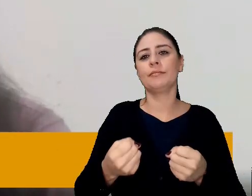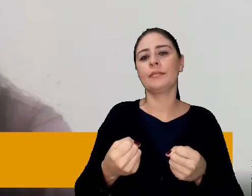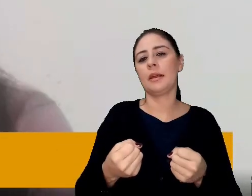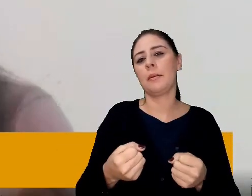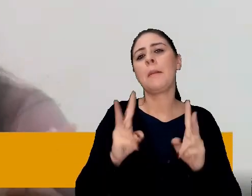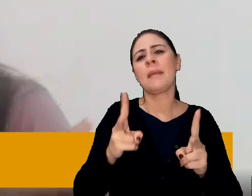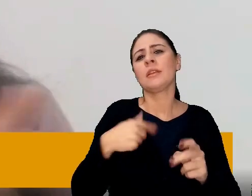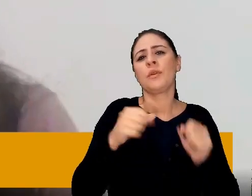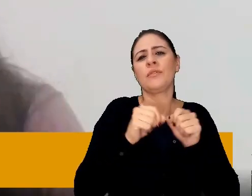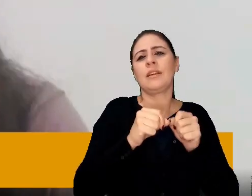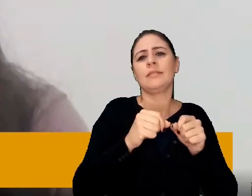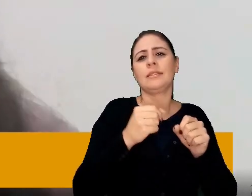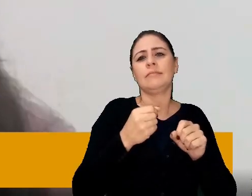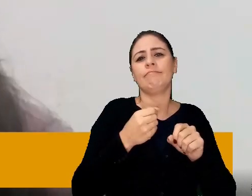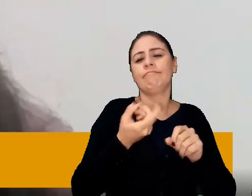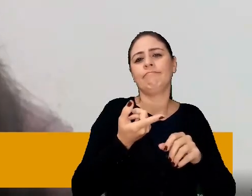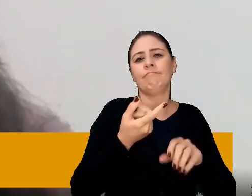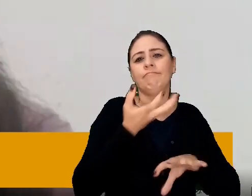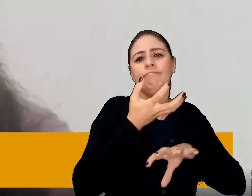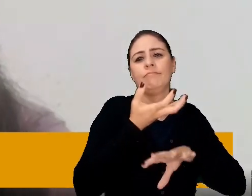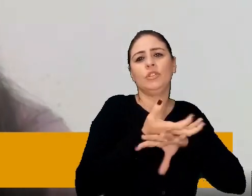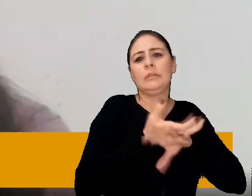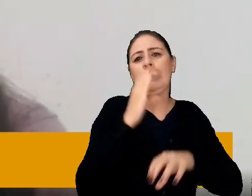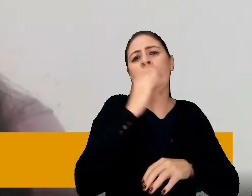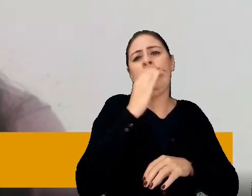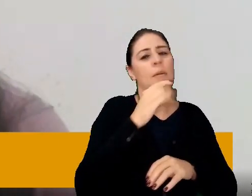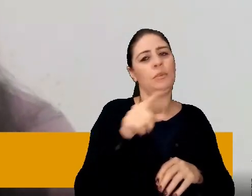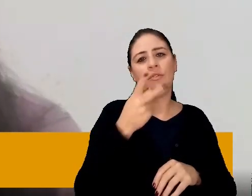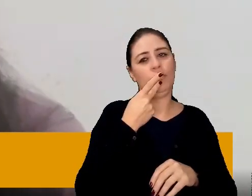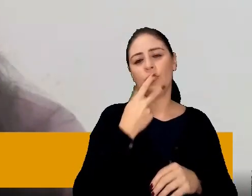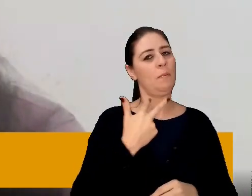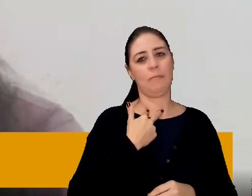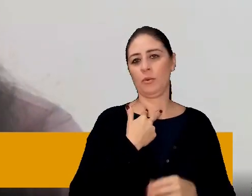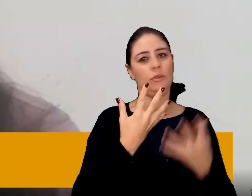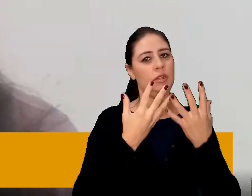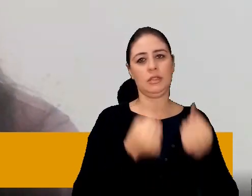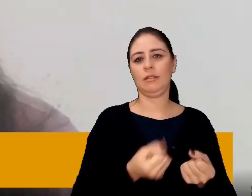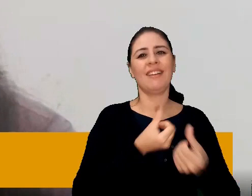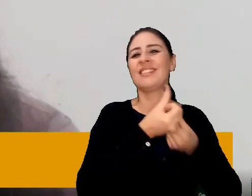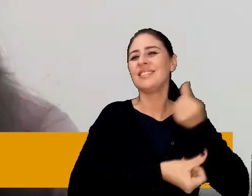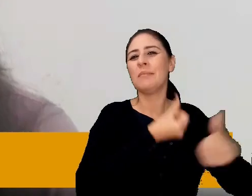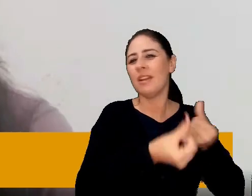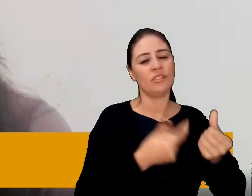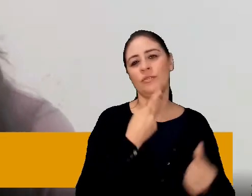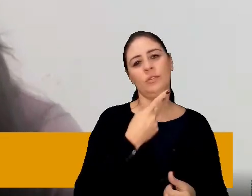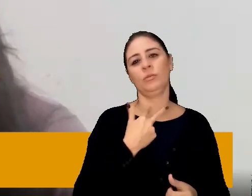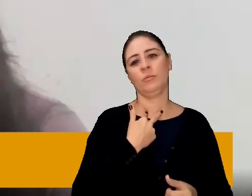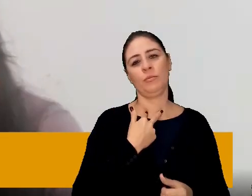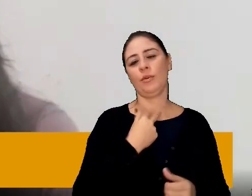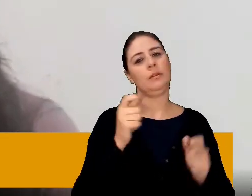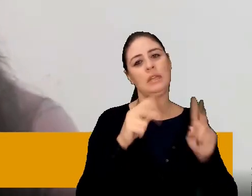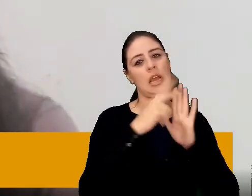fizesse assim, correndo, né, por CBJ, ele não poderia aceitar. Porque ele falou que se ele abrisse uma exceção para mim, ele teria que abrir para